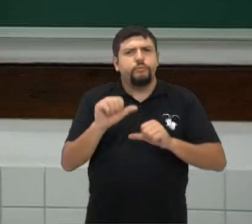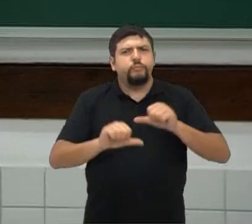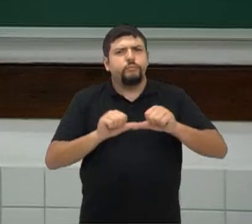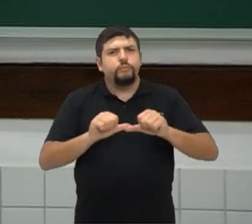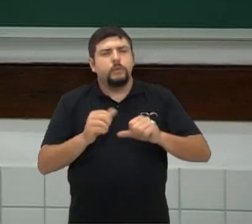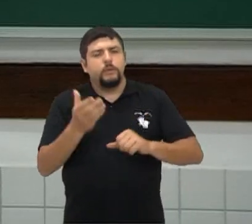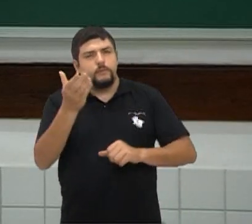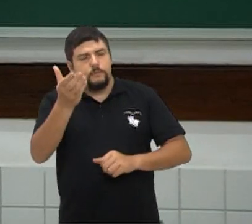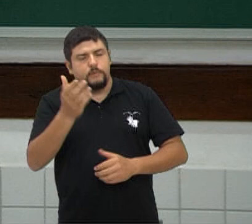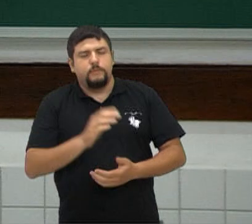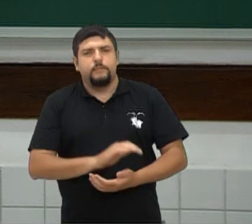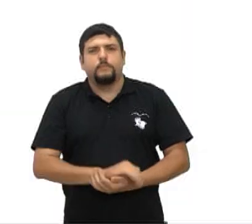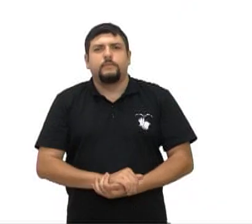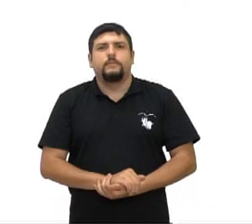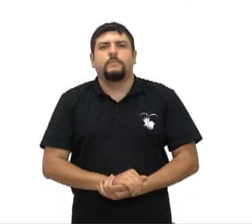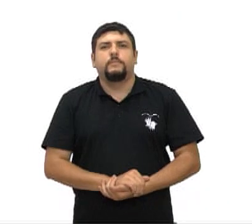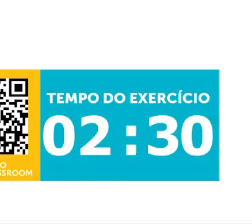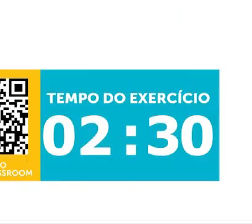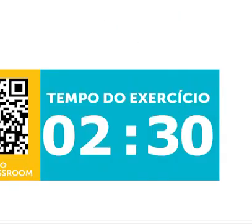com vocês.